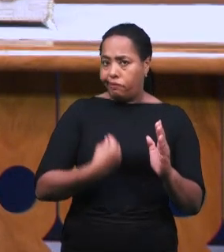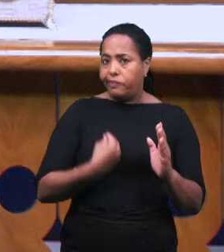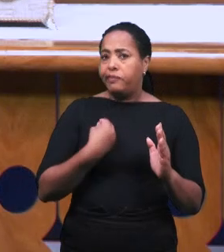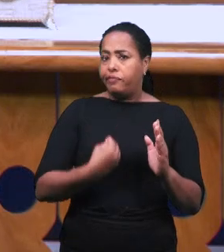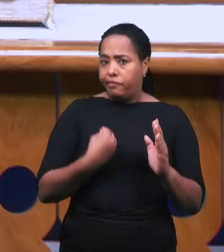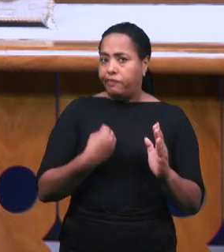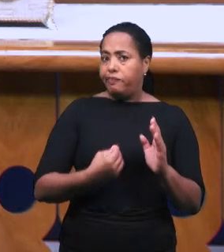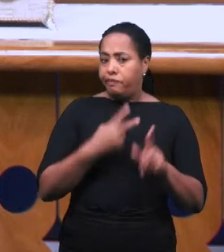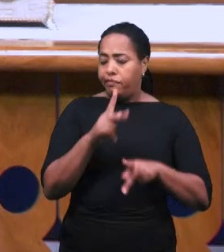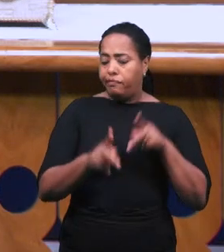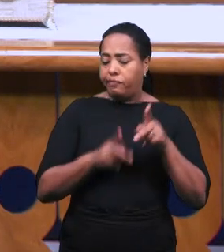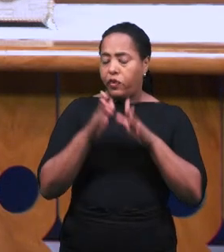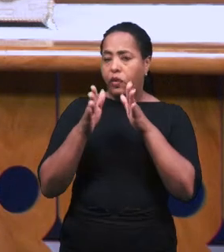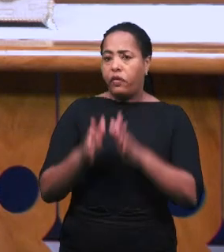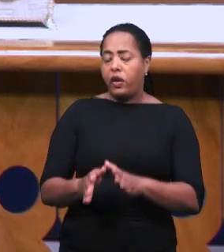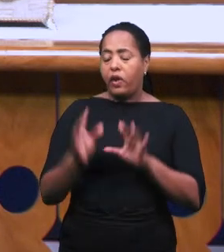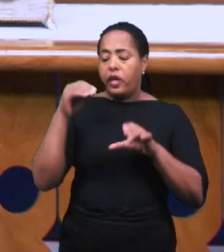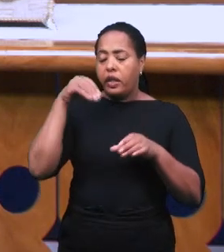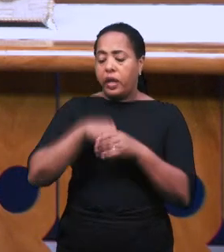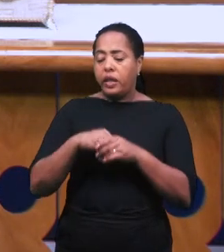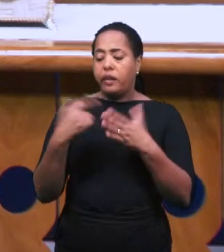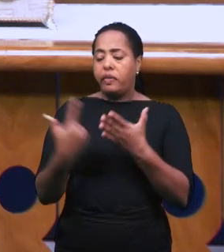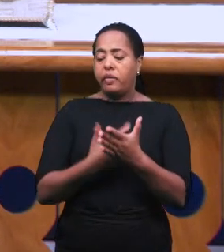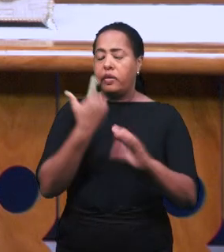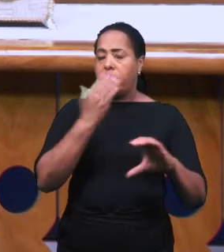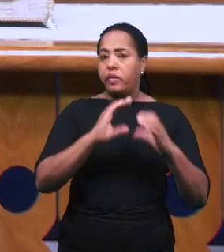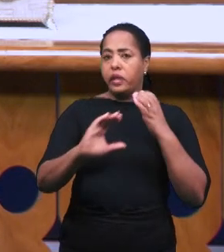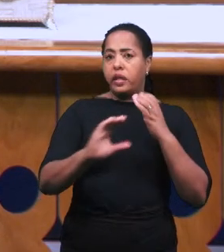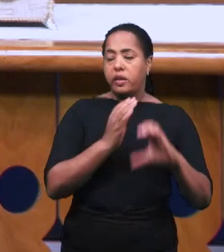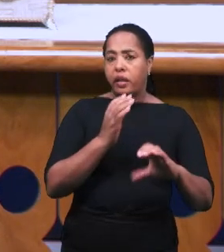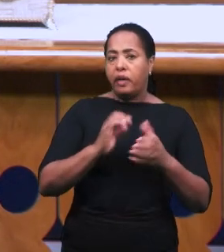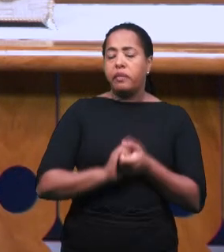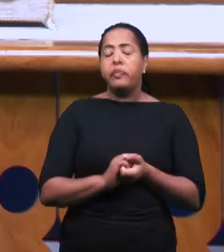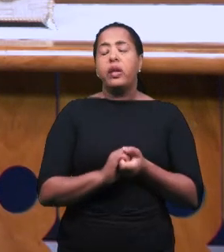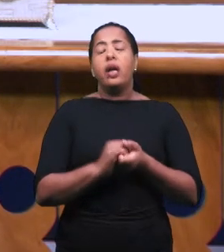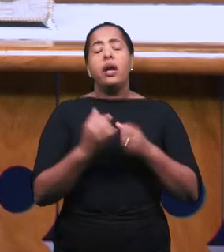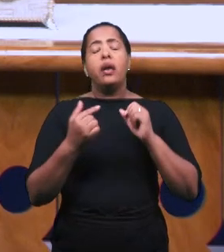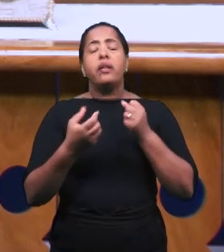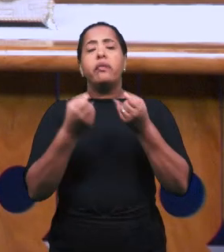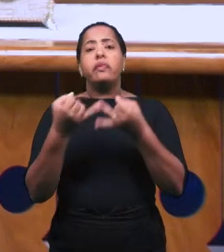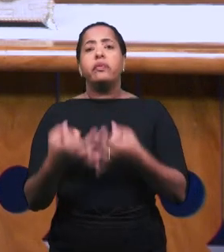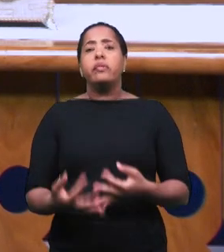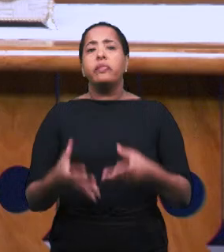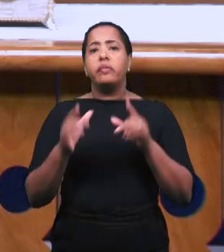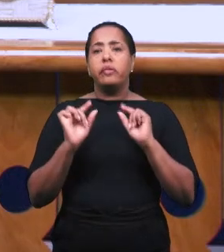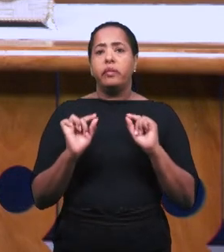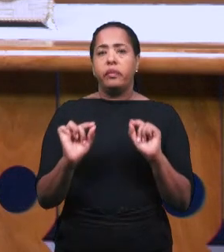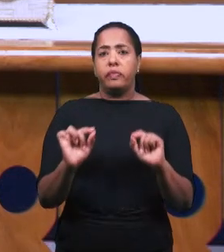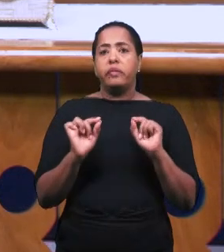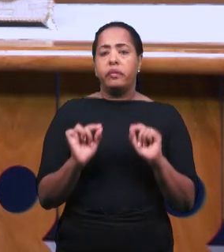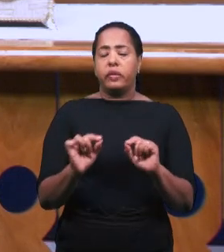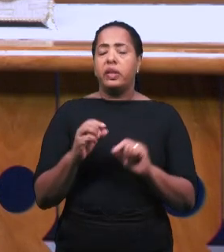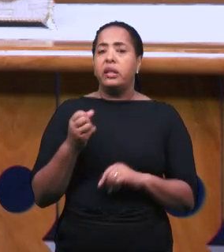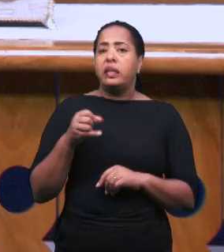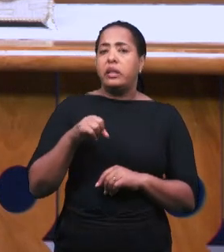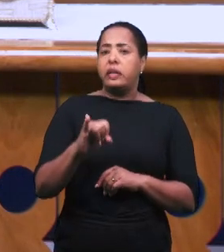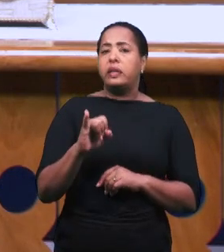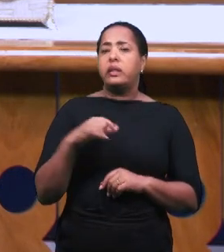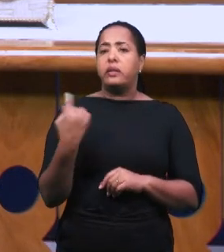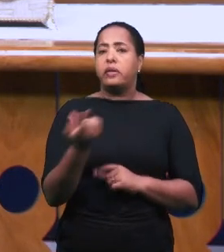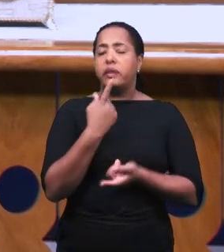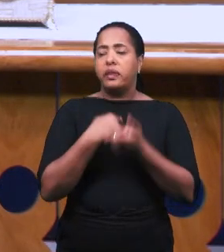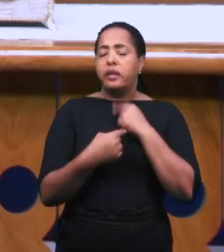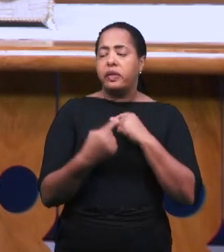2000 anos estão dentro do livro de Cantares. Então eu estava dizendo o seguinte: se nós quisermos ler o livro de